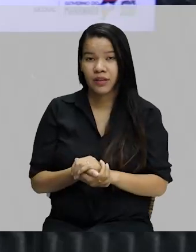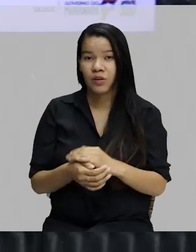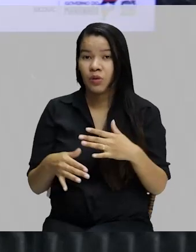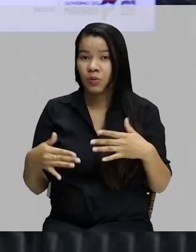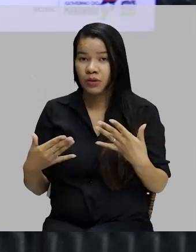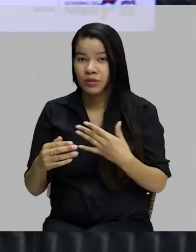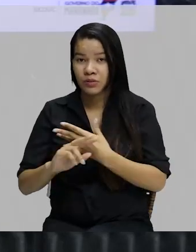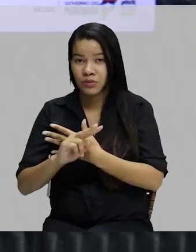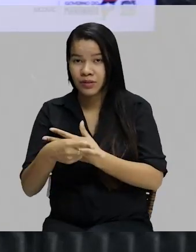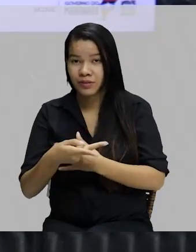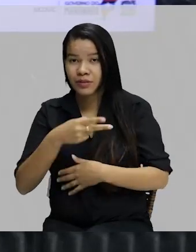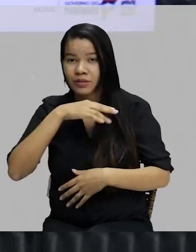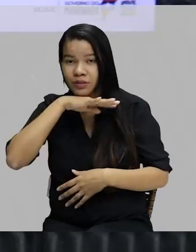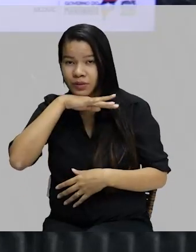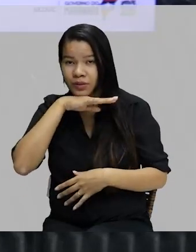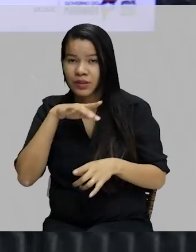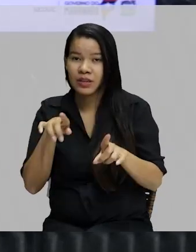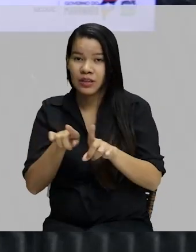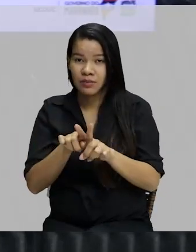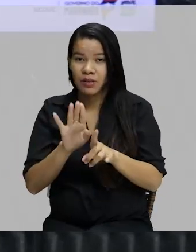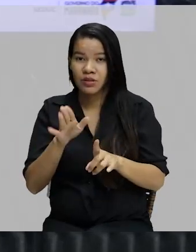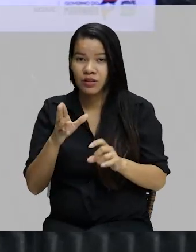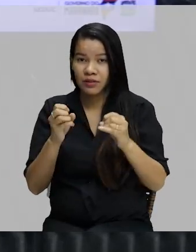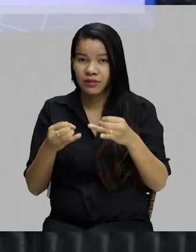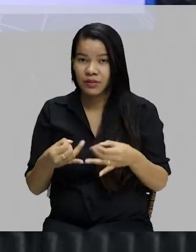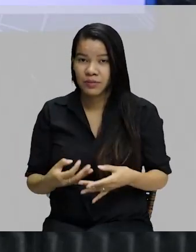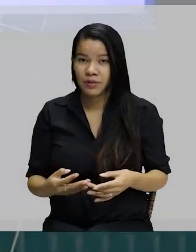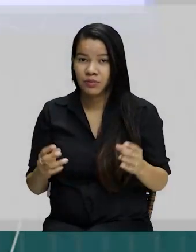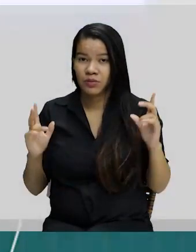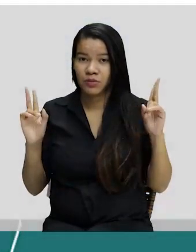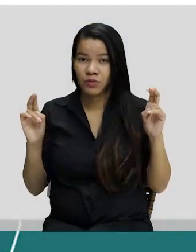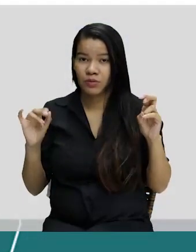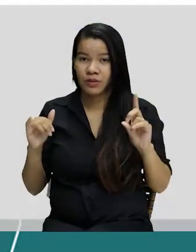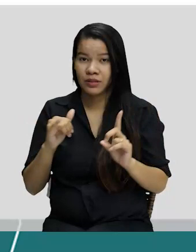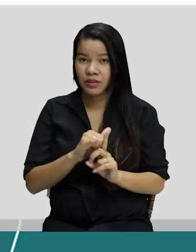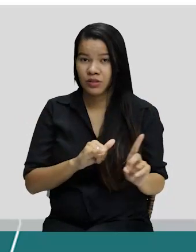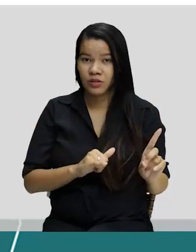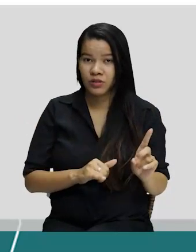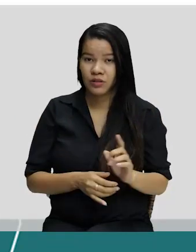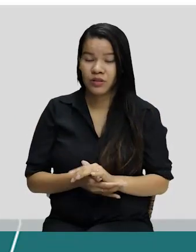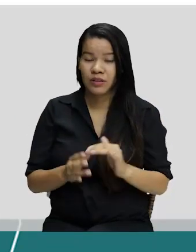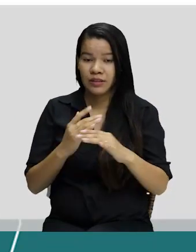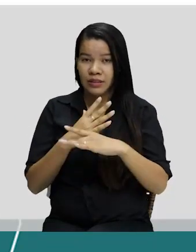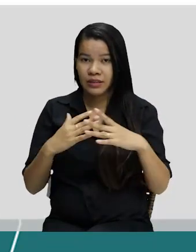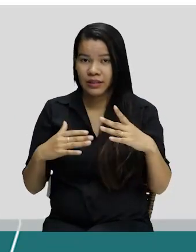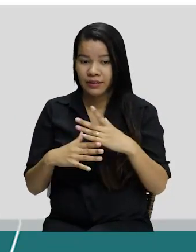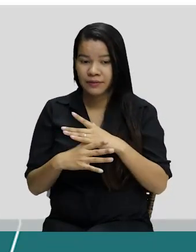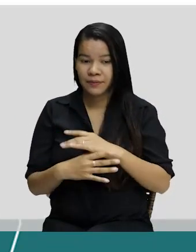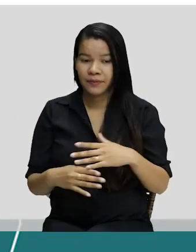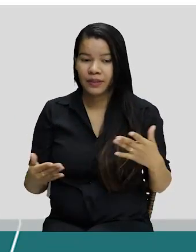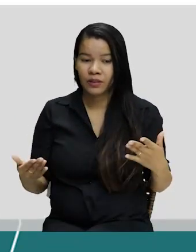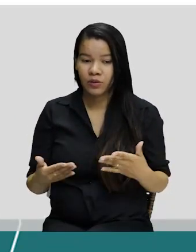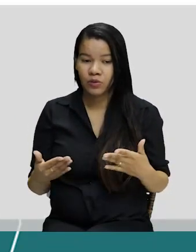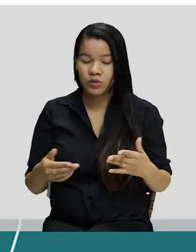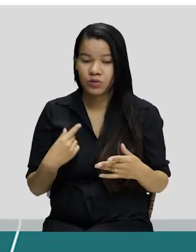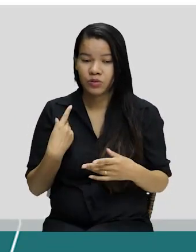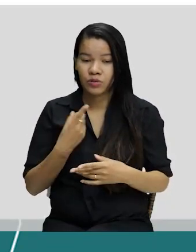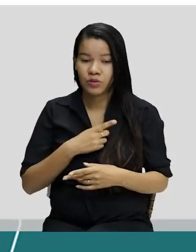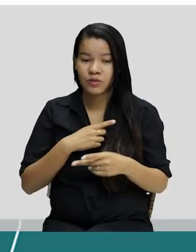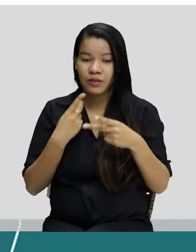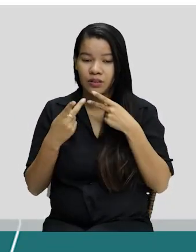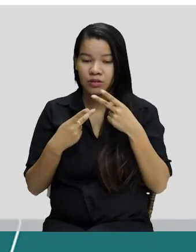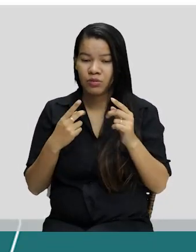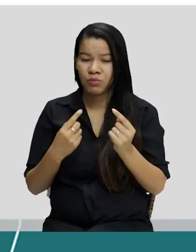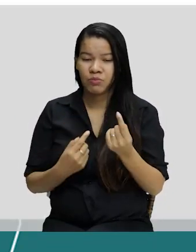o acidente de Chernobyl. Bom, no nosso vídeo, estaremos hoje trabalhando o lixo nuclear,